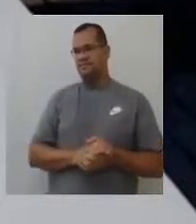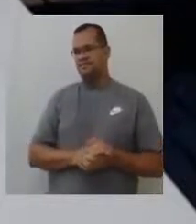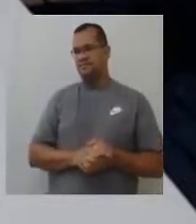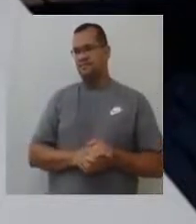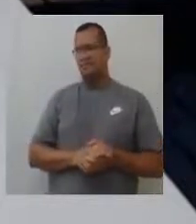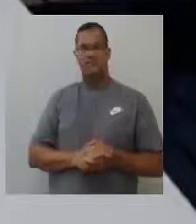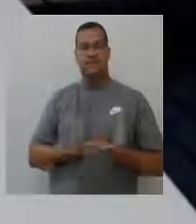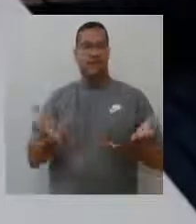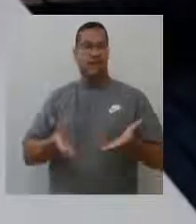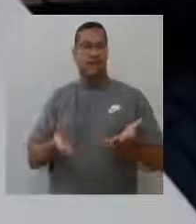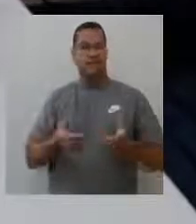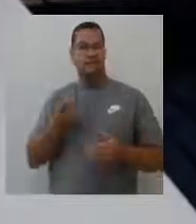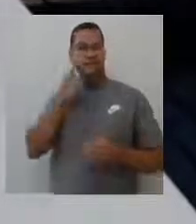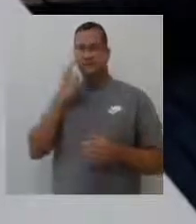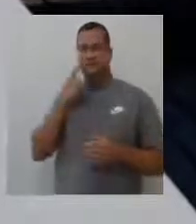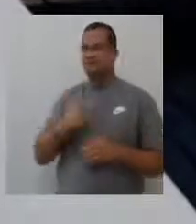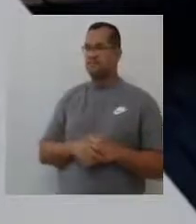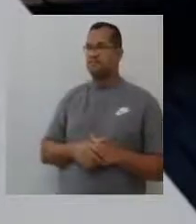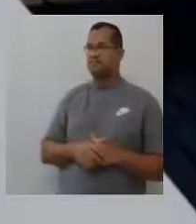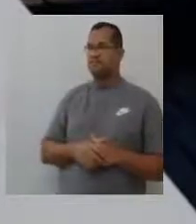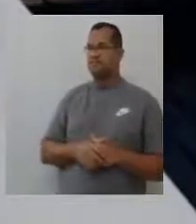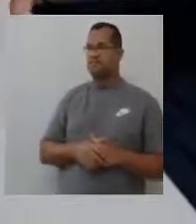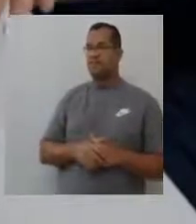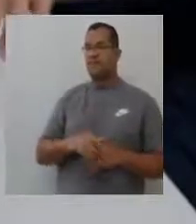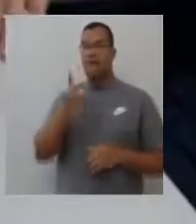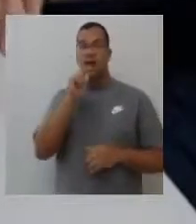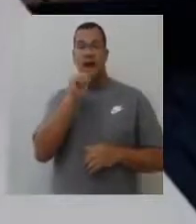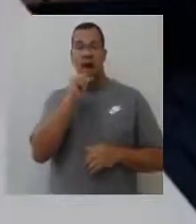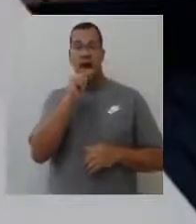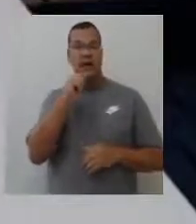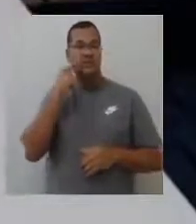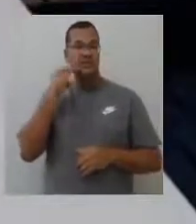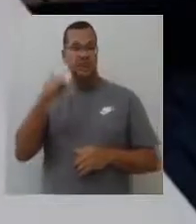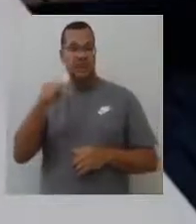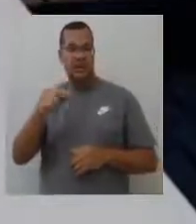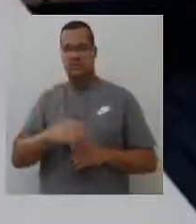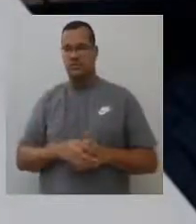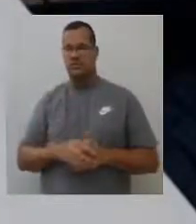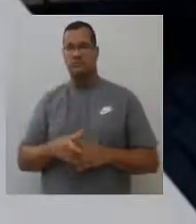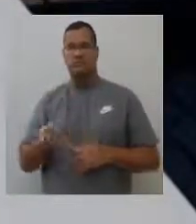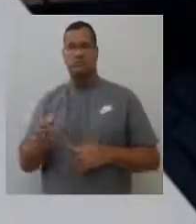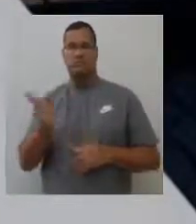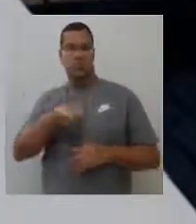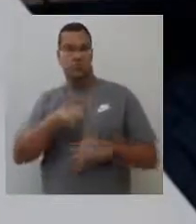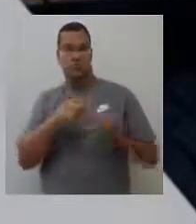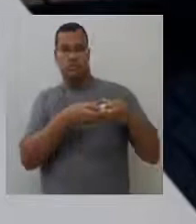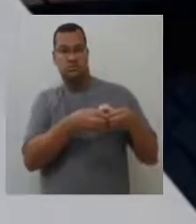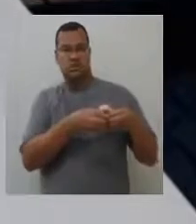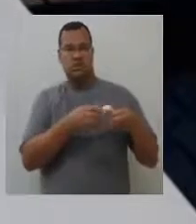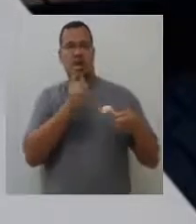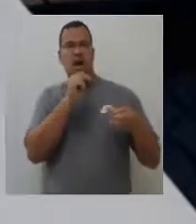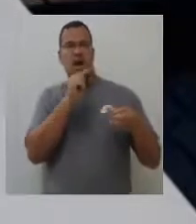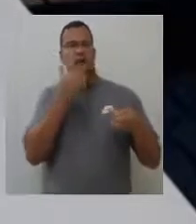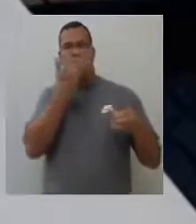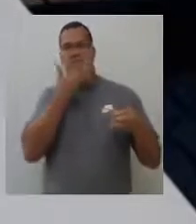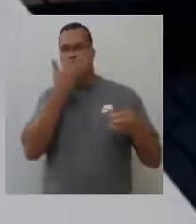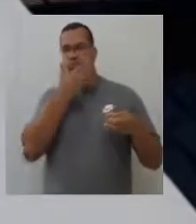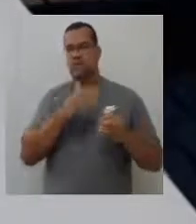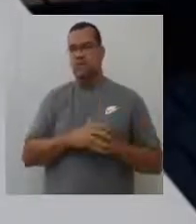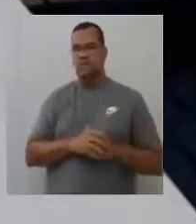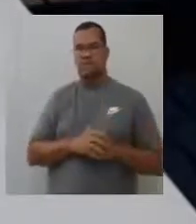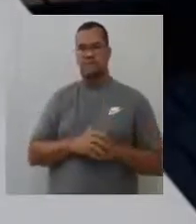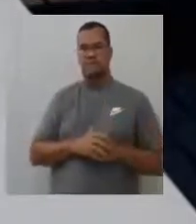Então, nós temos aqui. Aqui, água e sal de cozinha. Aqui, água e açúcar. Nós